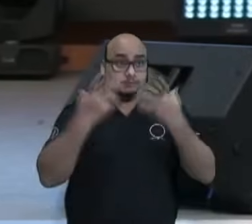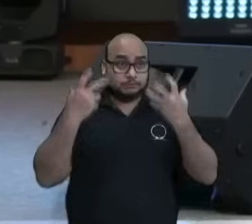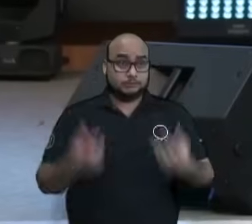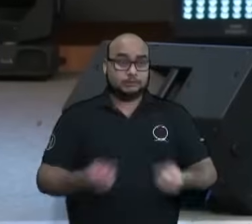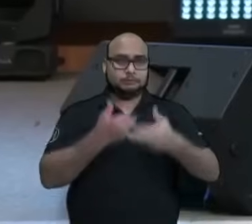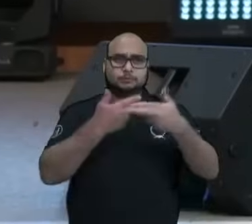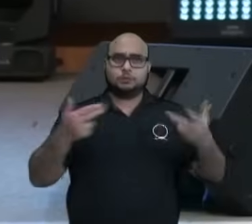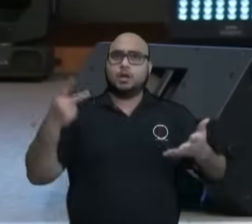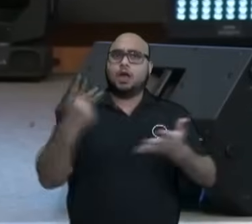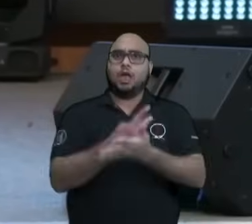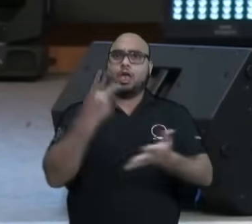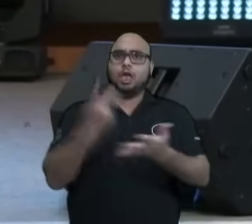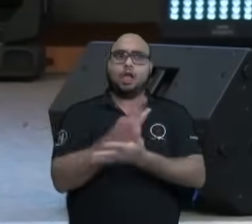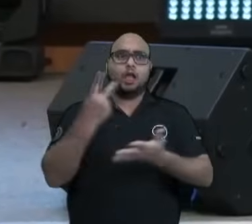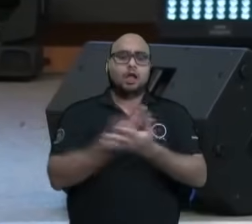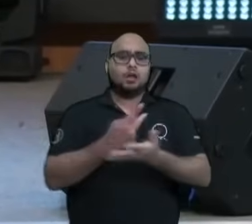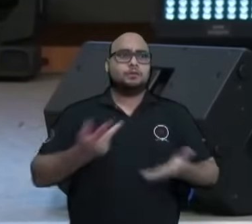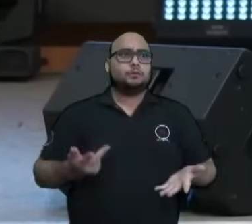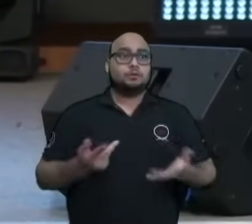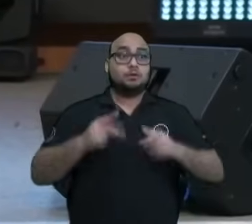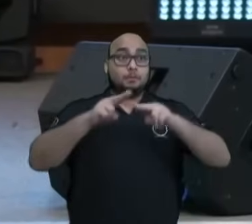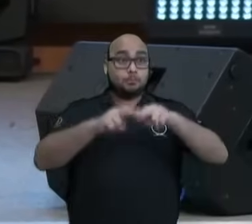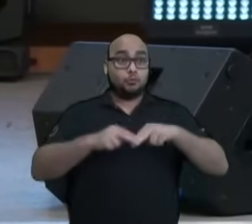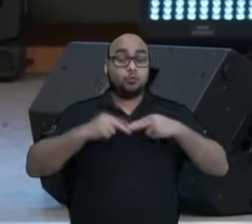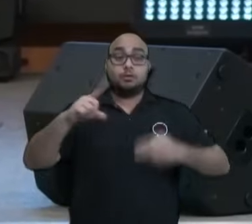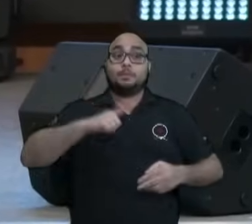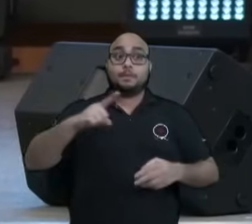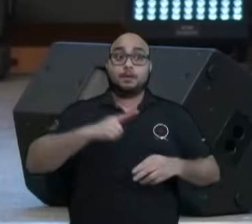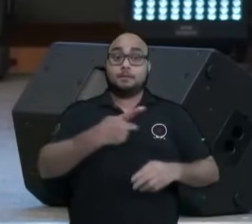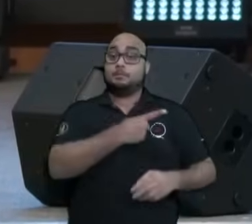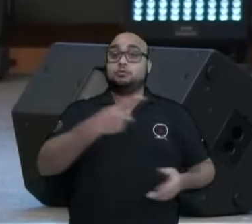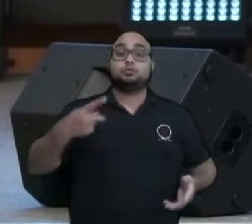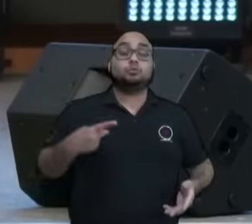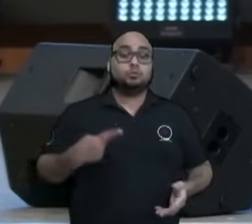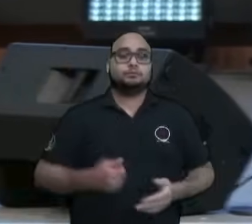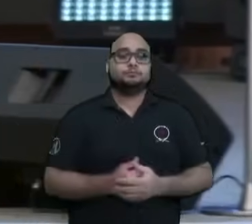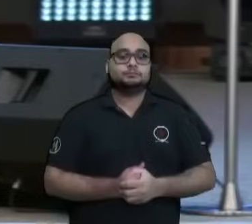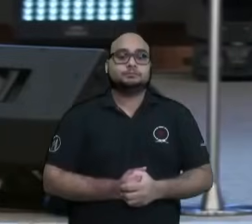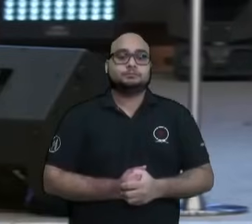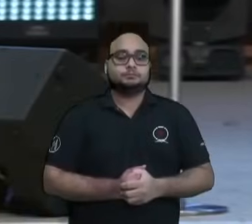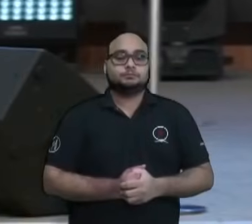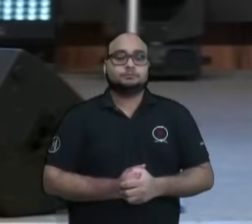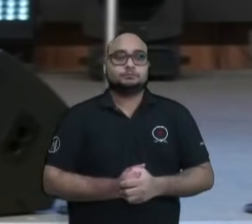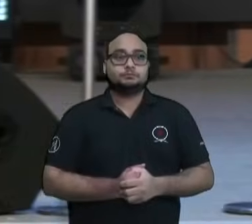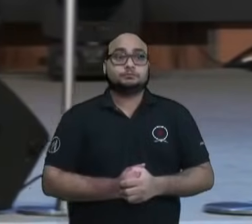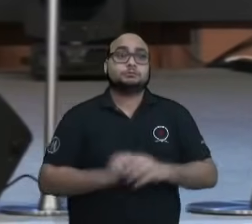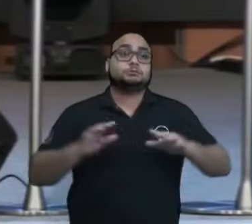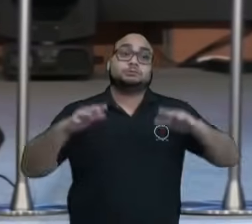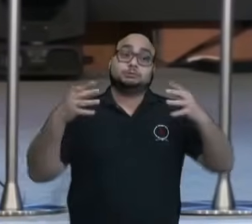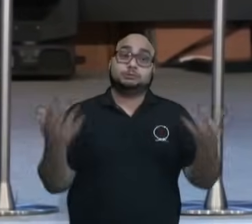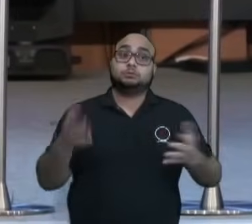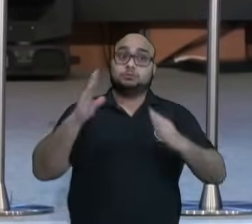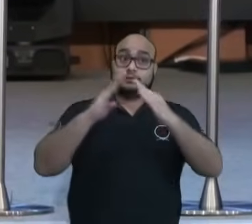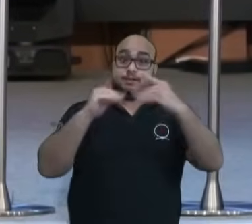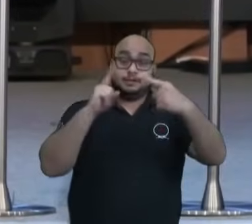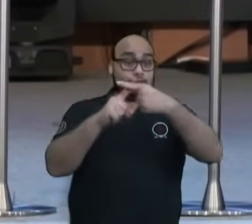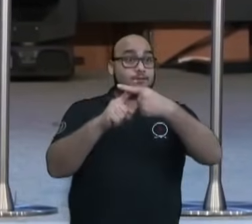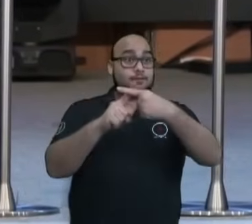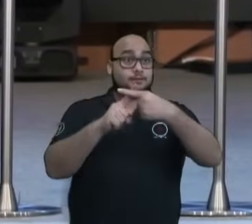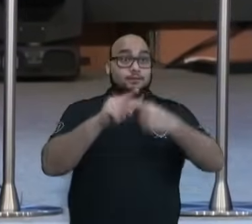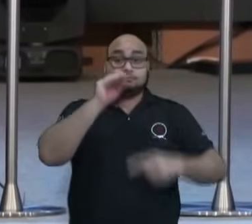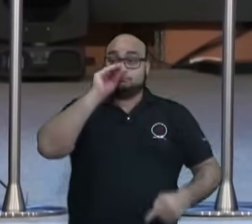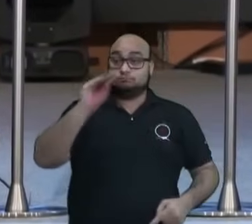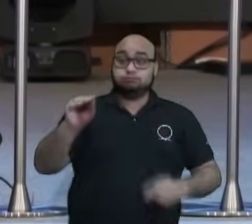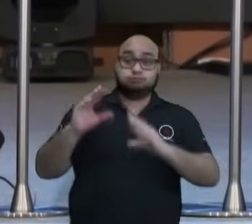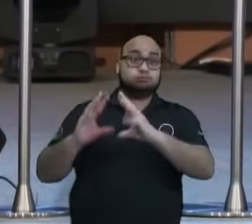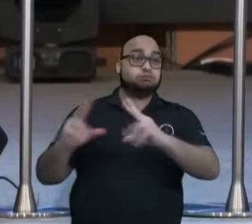tem delegação de autoridade o efeito é cascata bem se o templo não tem valor